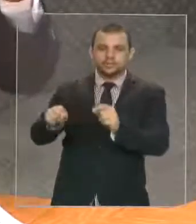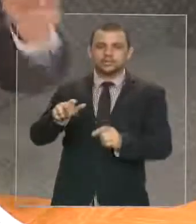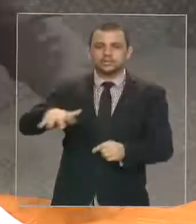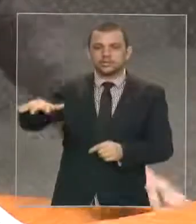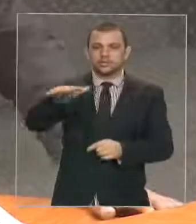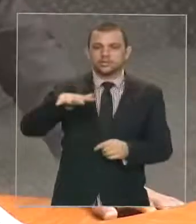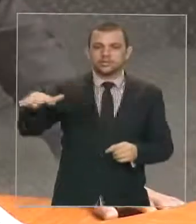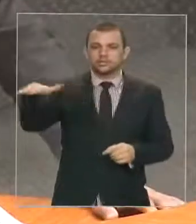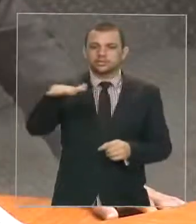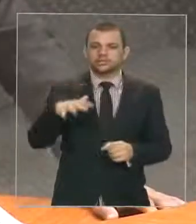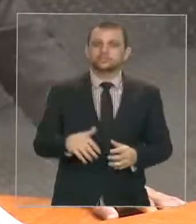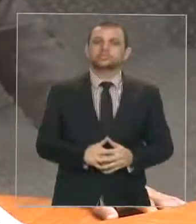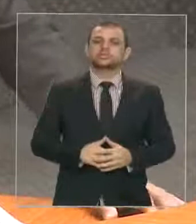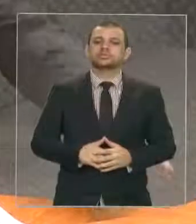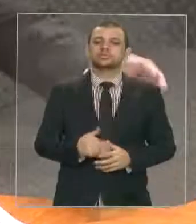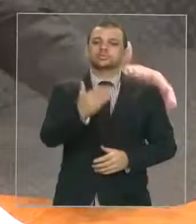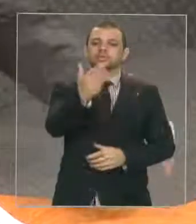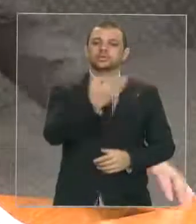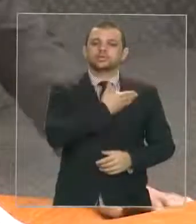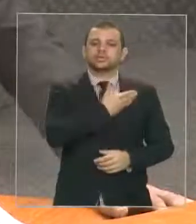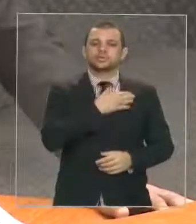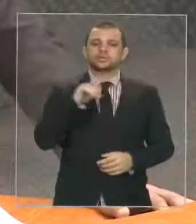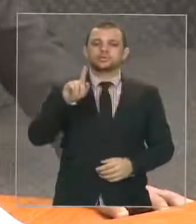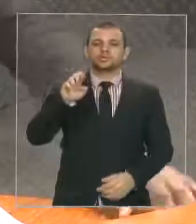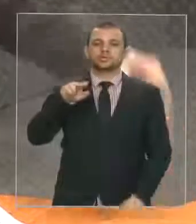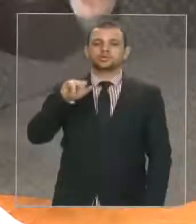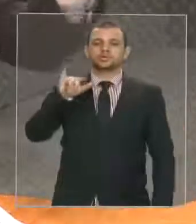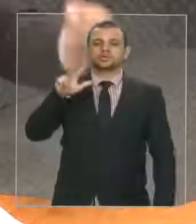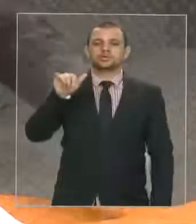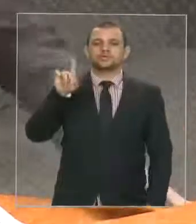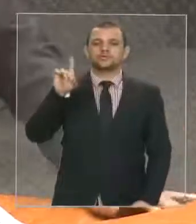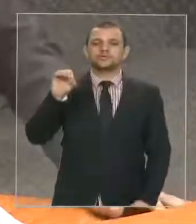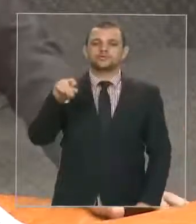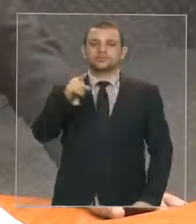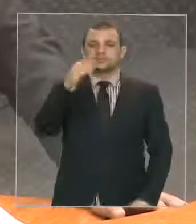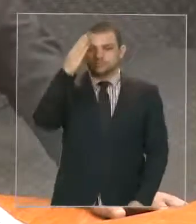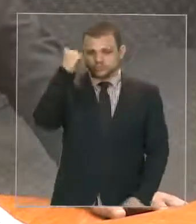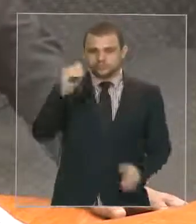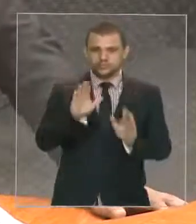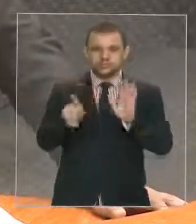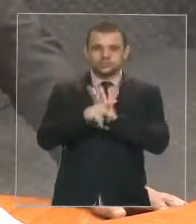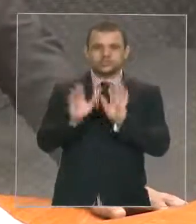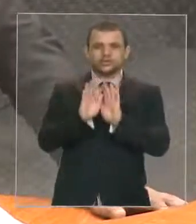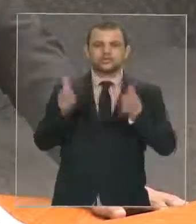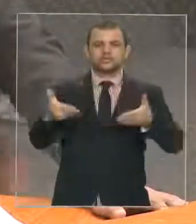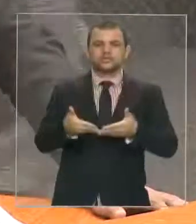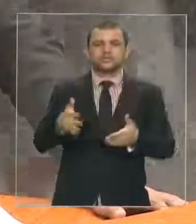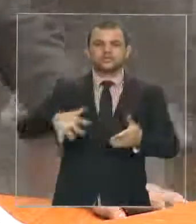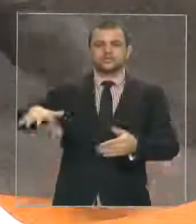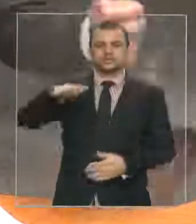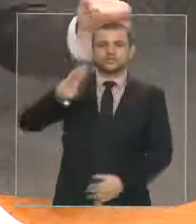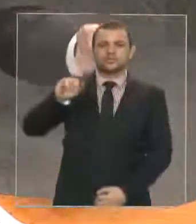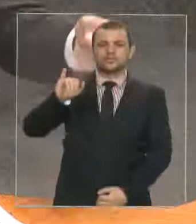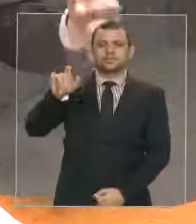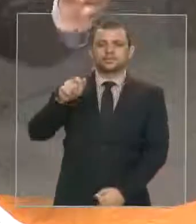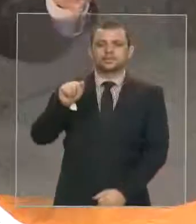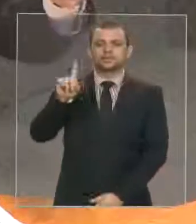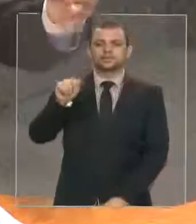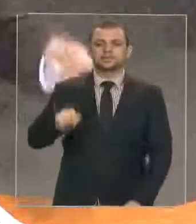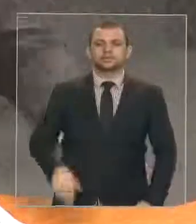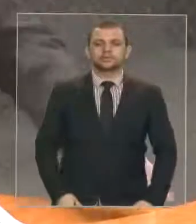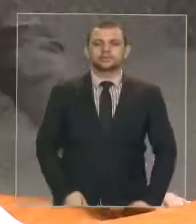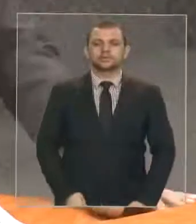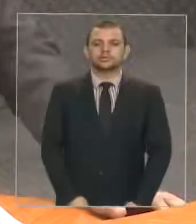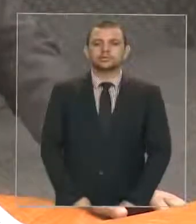Meu amigo Genivaldo, que é baixadeiro, nosso Fora da Baixada, nosso amigo Flávio, presidente do Fora da Baixada. Fora da Baixada precisa